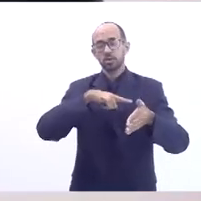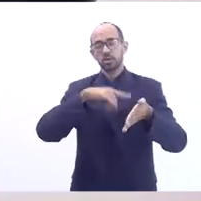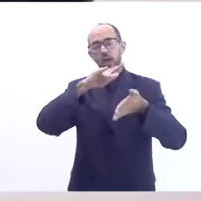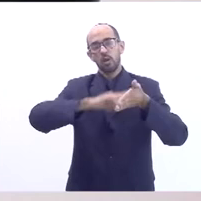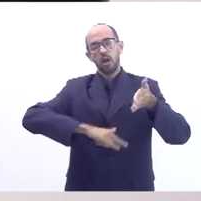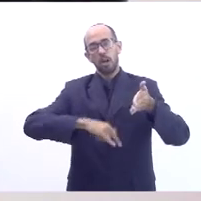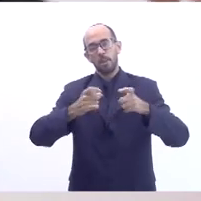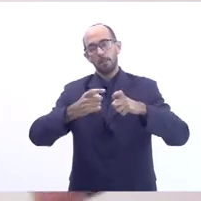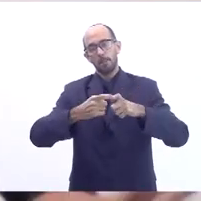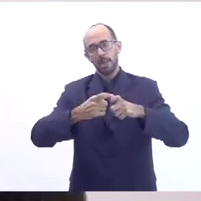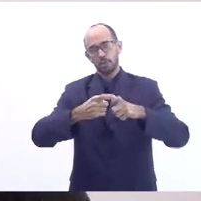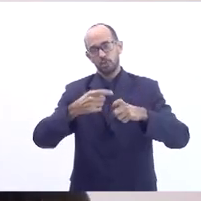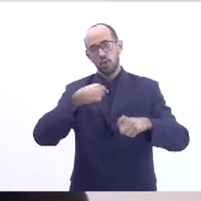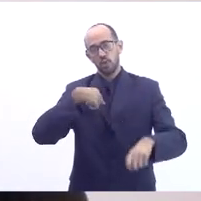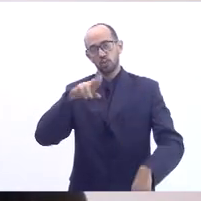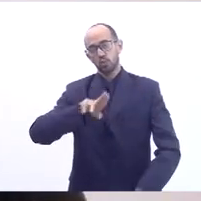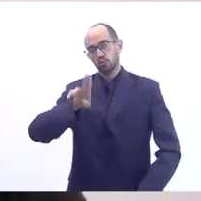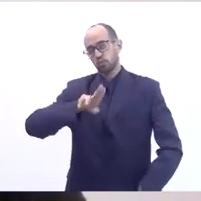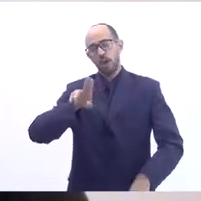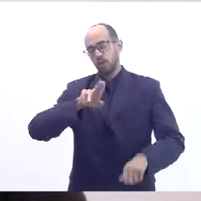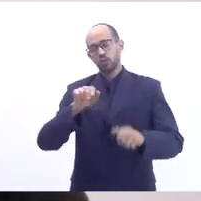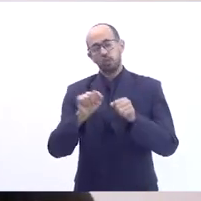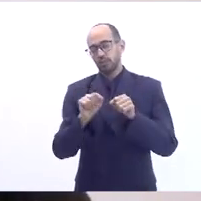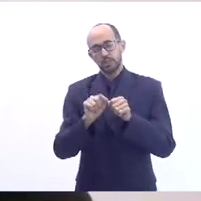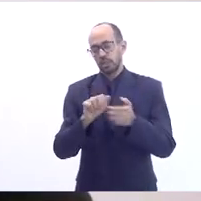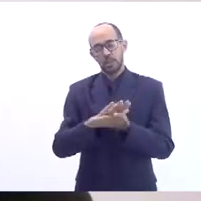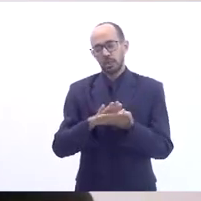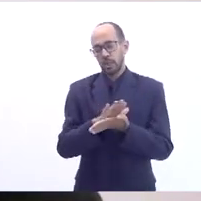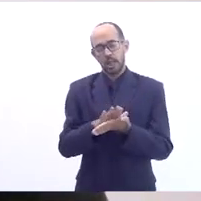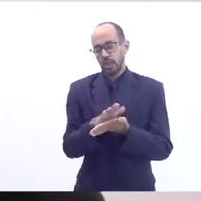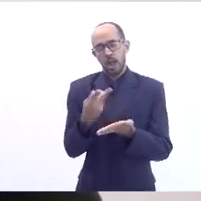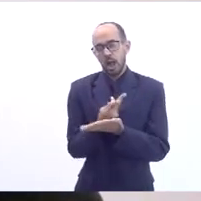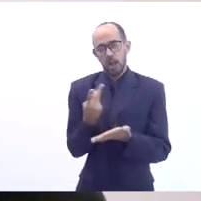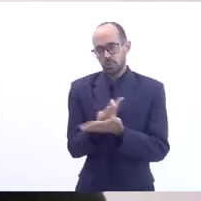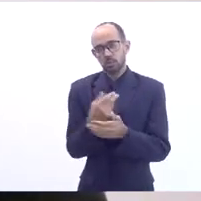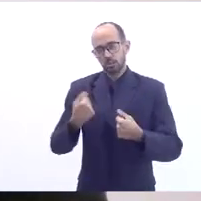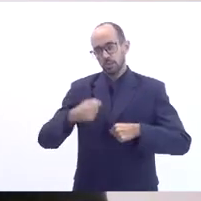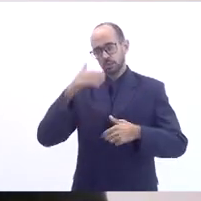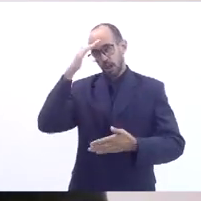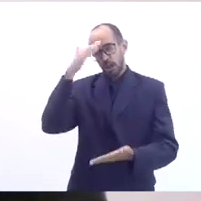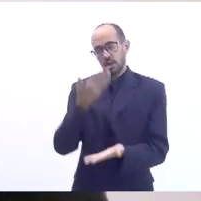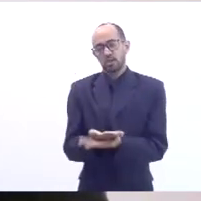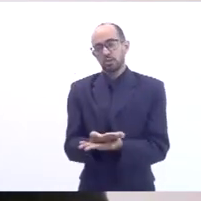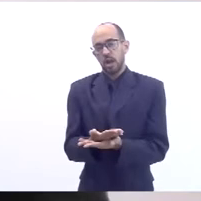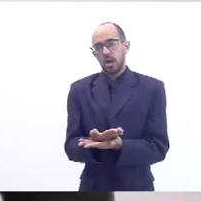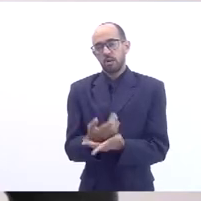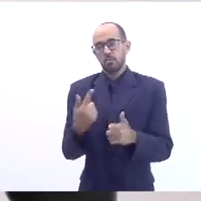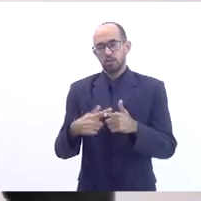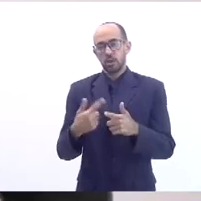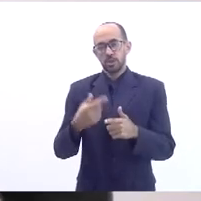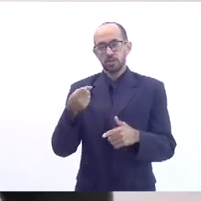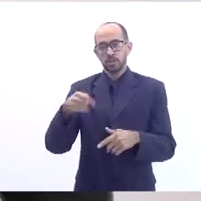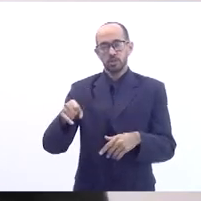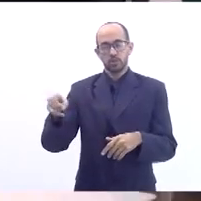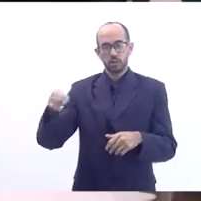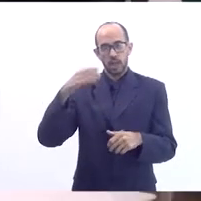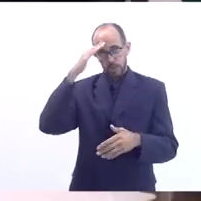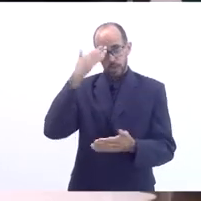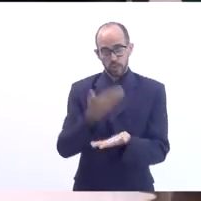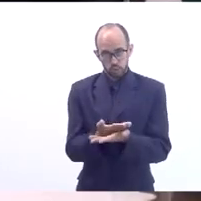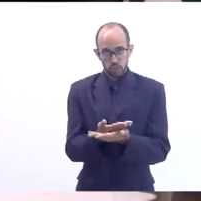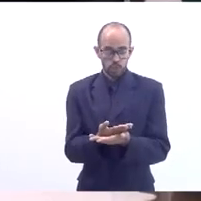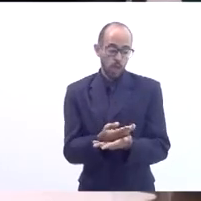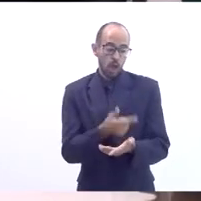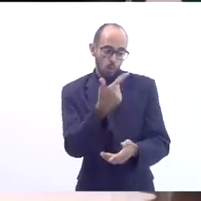receita médica aqui eu sou usuário eu não tô fazendo nada de errado e você tem que acreditar que quando você acredita no que você tá fazendo você faz as pessoas acreditarem se